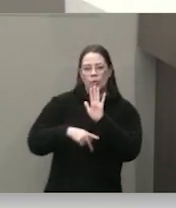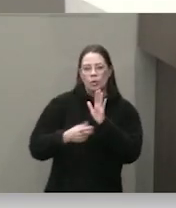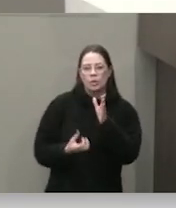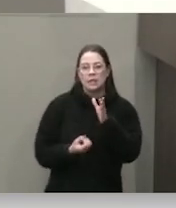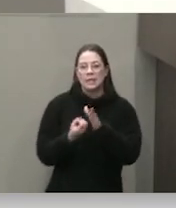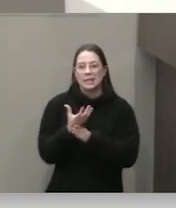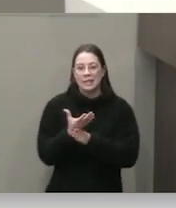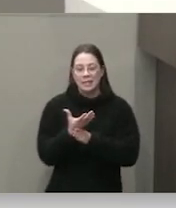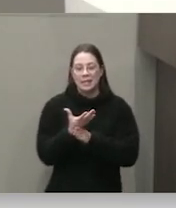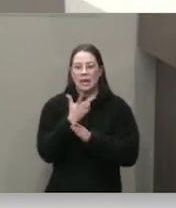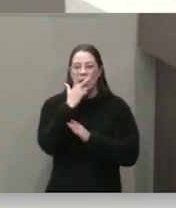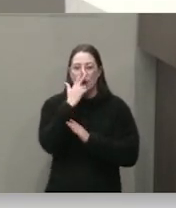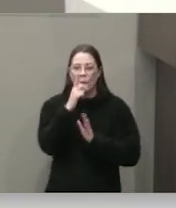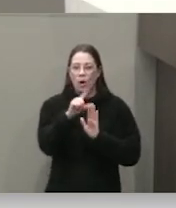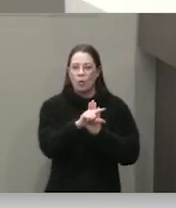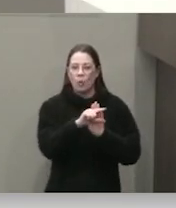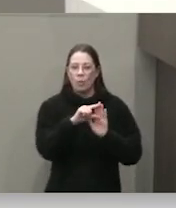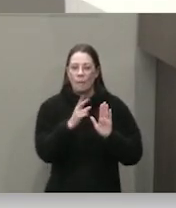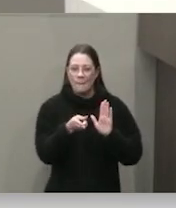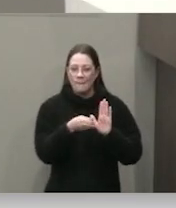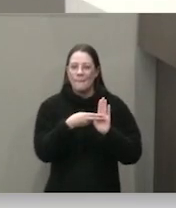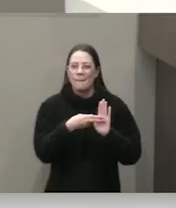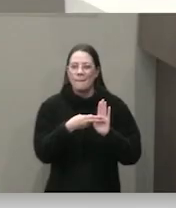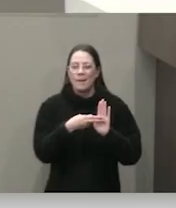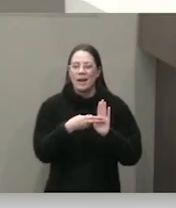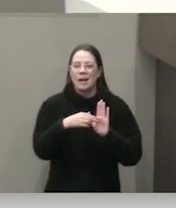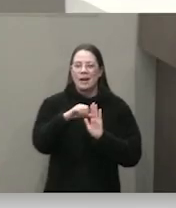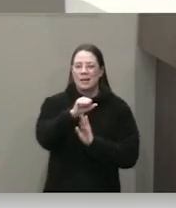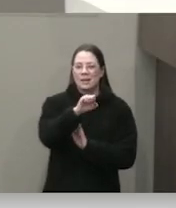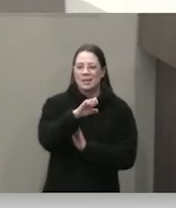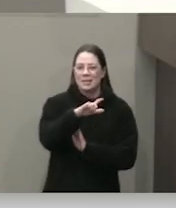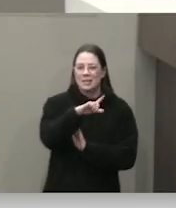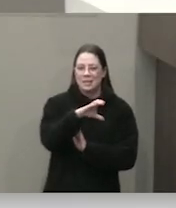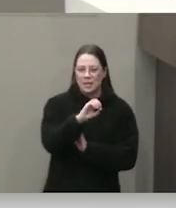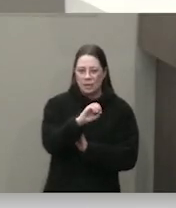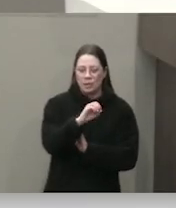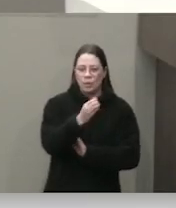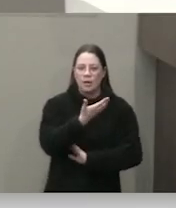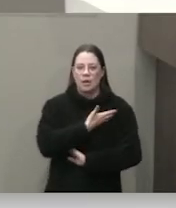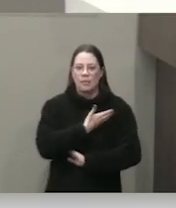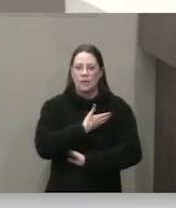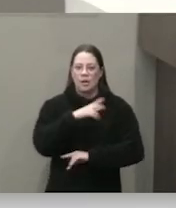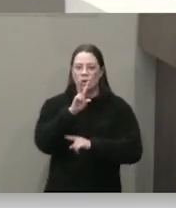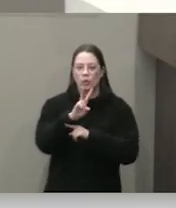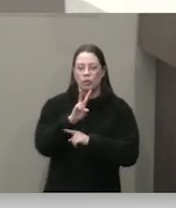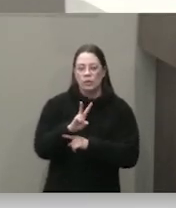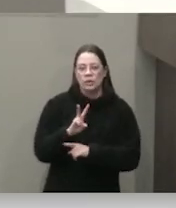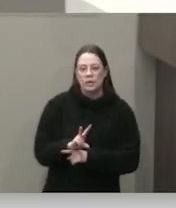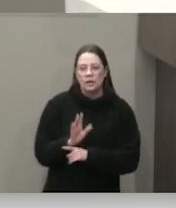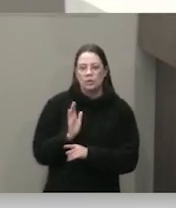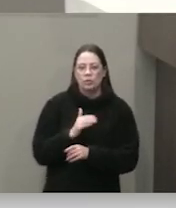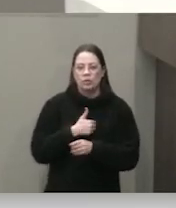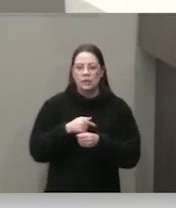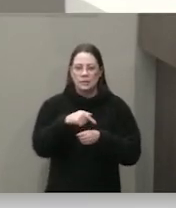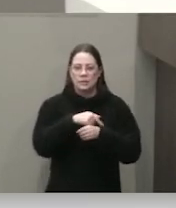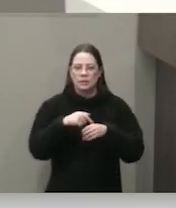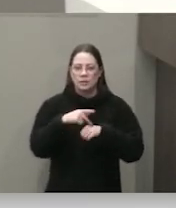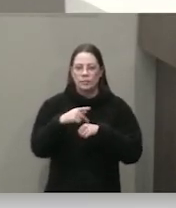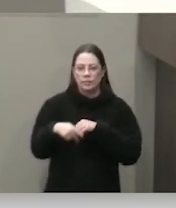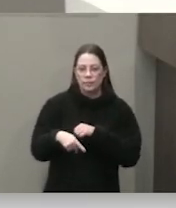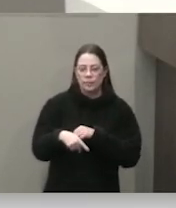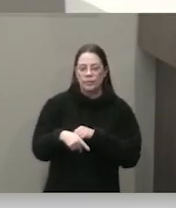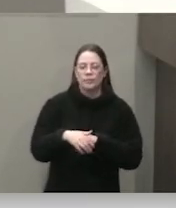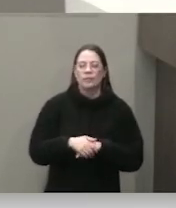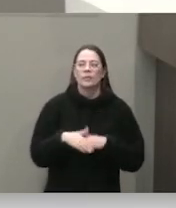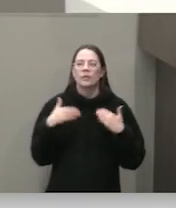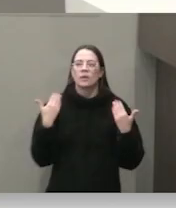cria um selo, uma política de incentivo a empresas amigas do cuidado em nosso município. Então, vereadores,